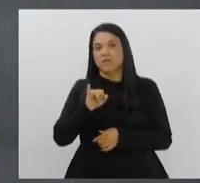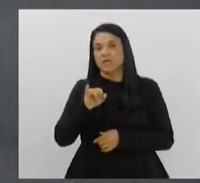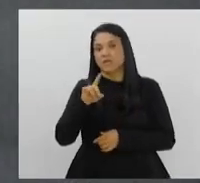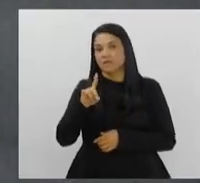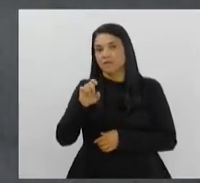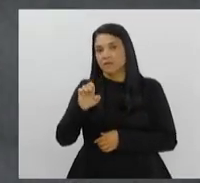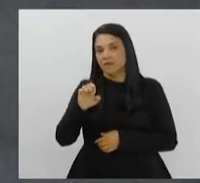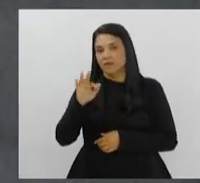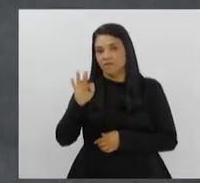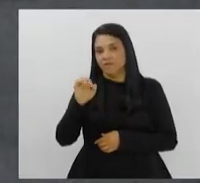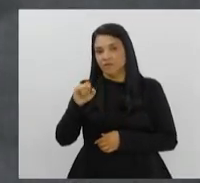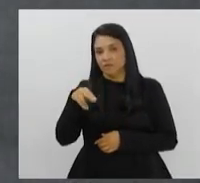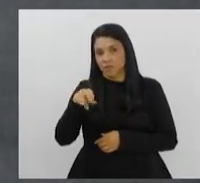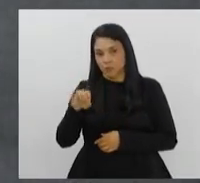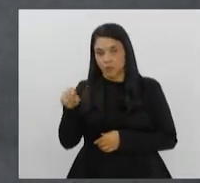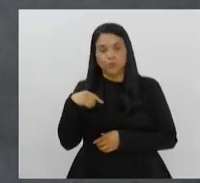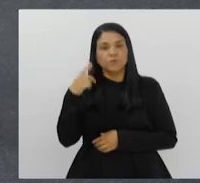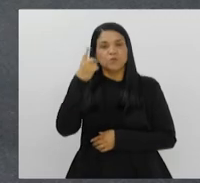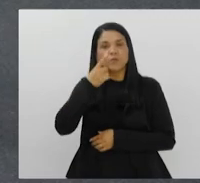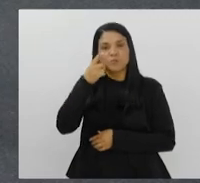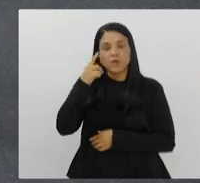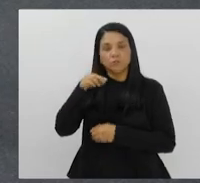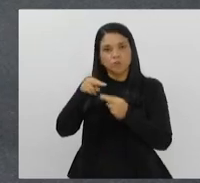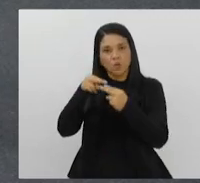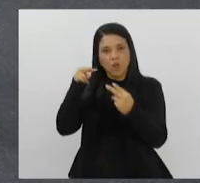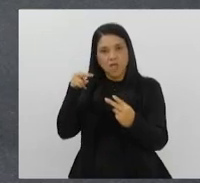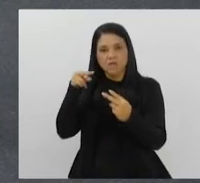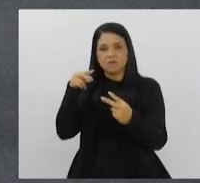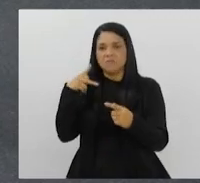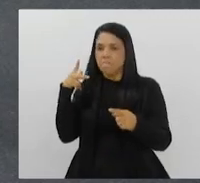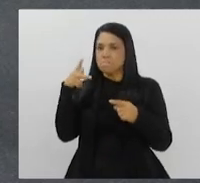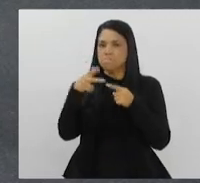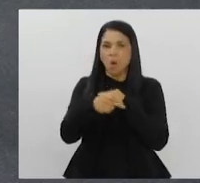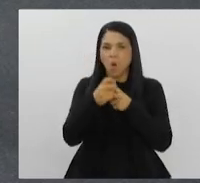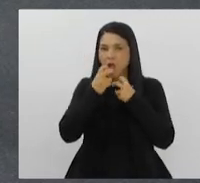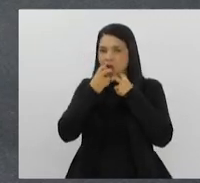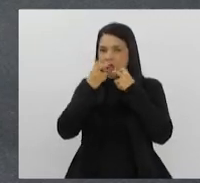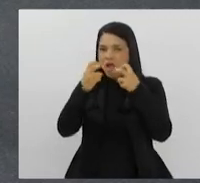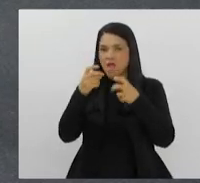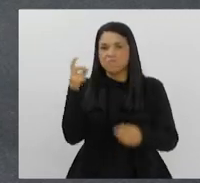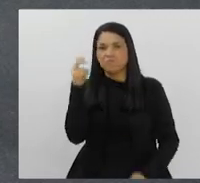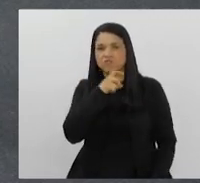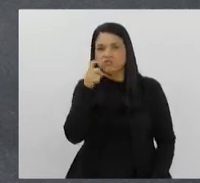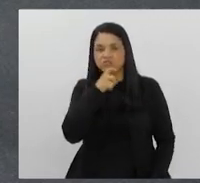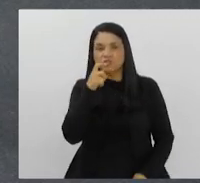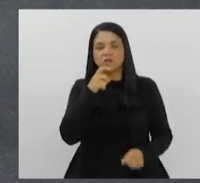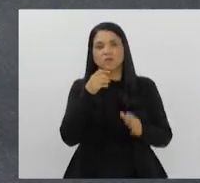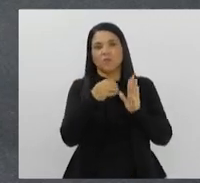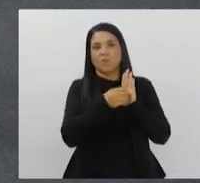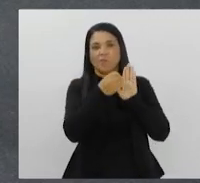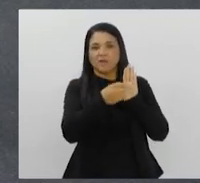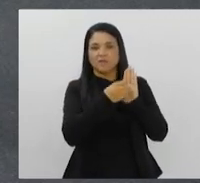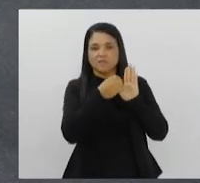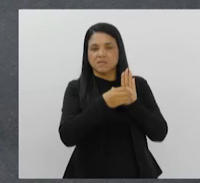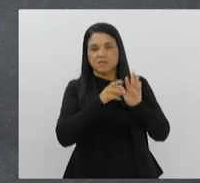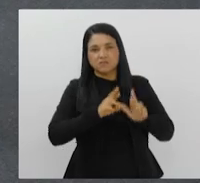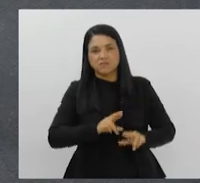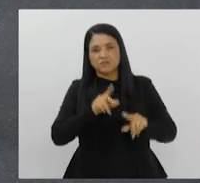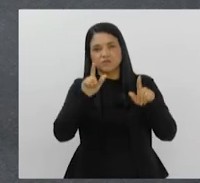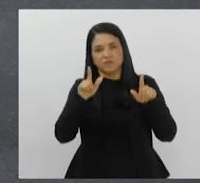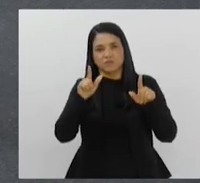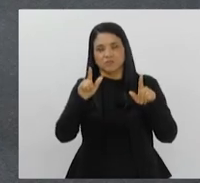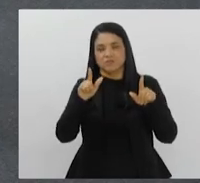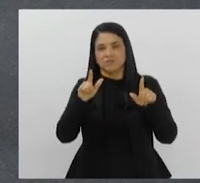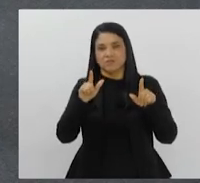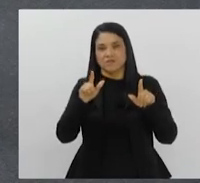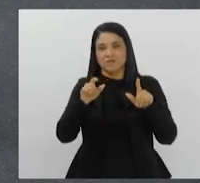Um deputado estava online, interrompeu gritando, falando que era mentira, que o parecer não dizia isso, que isso e aquilo, que não foi nem o autor do